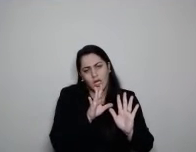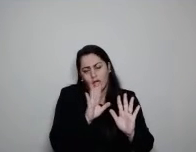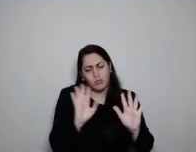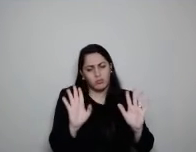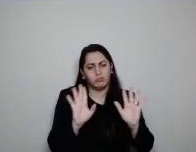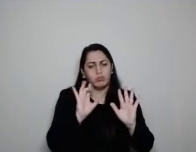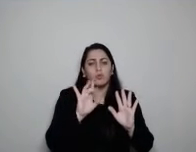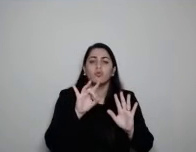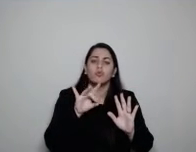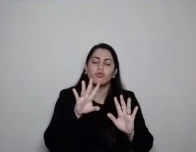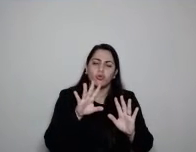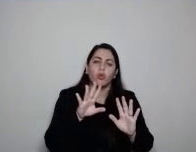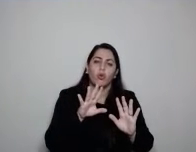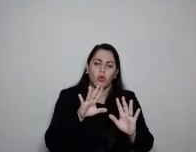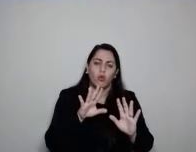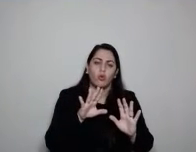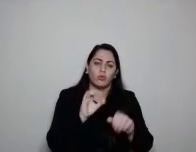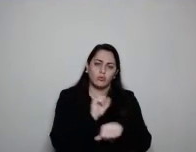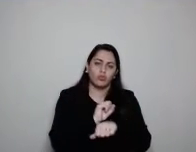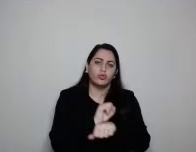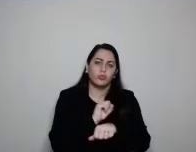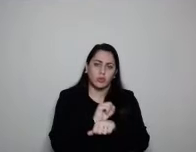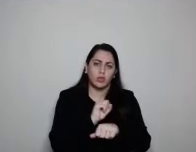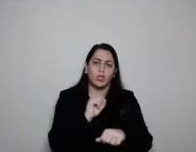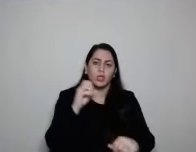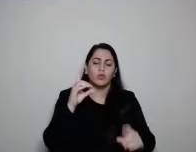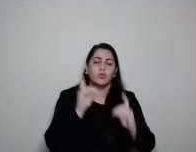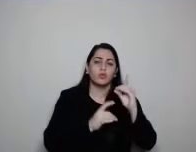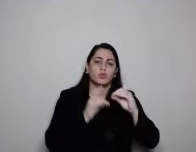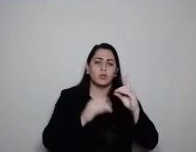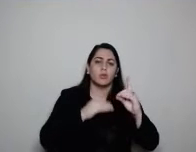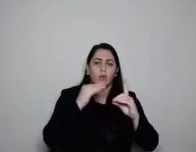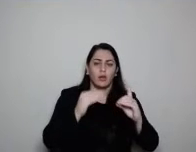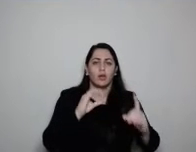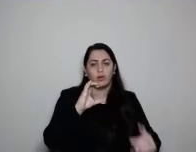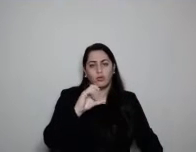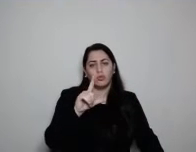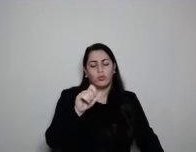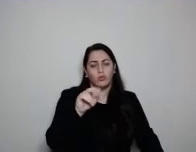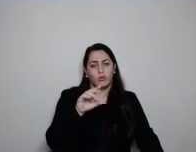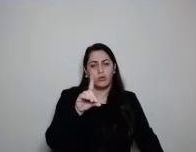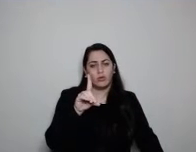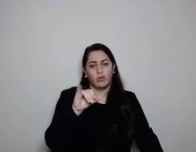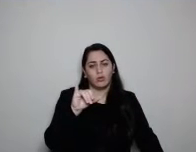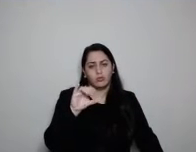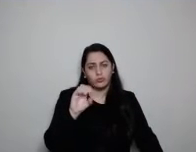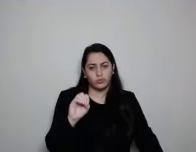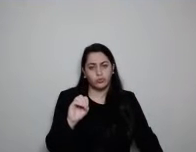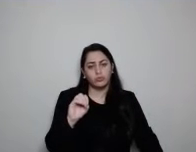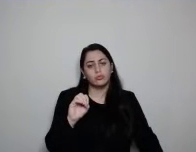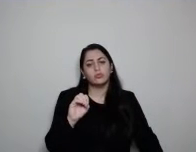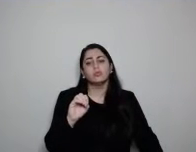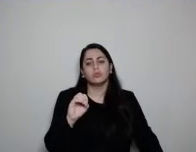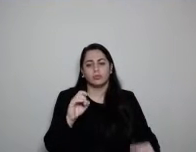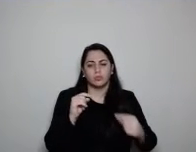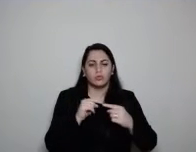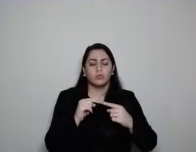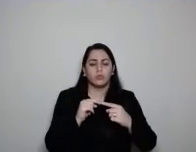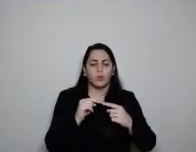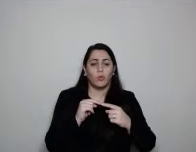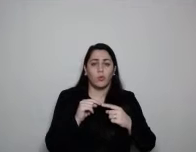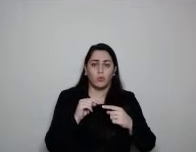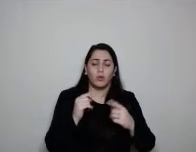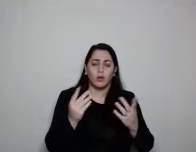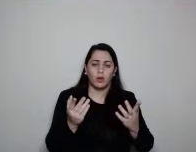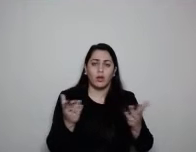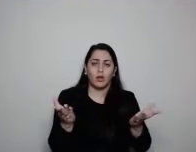voto vista do Badô Cláudio, porque me parece que a construção dialógica das decisões judiciais favorece exatamente isso. Quando ele